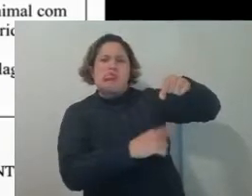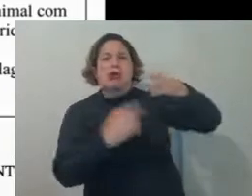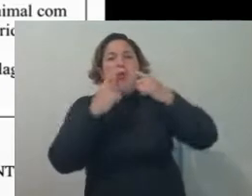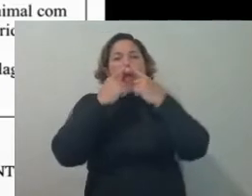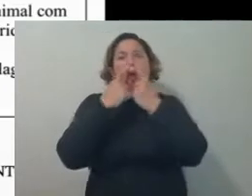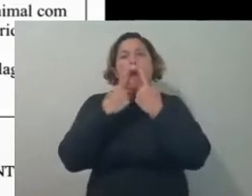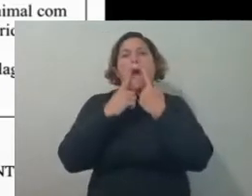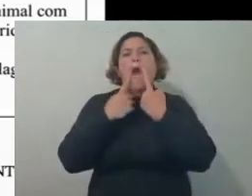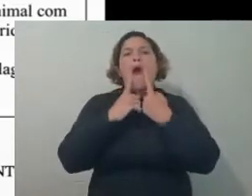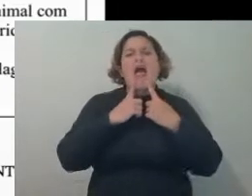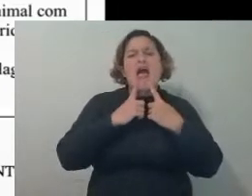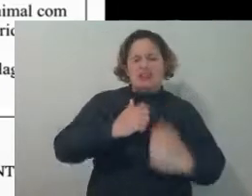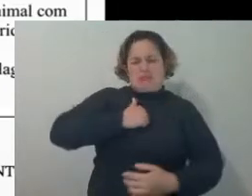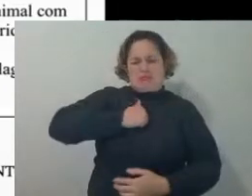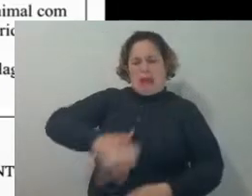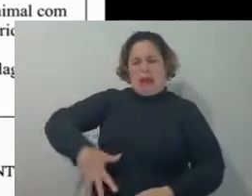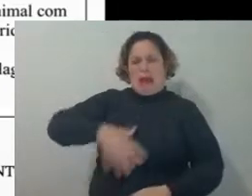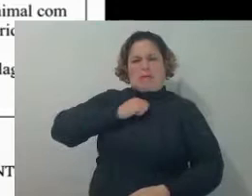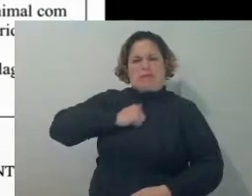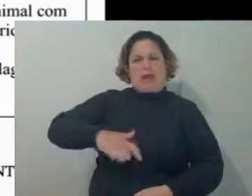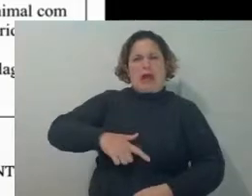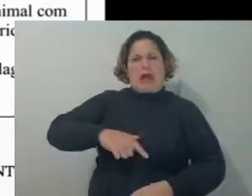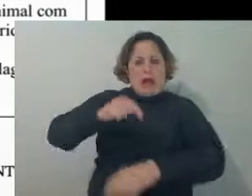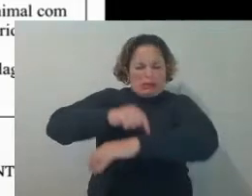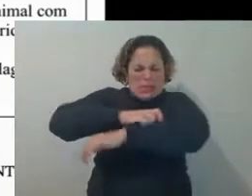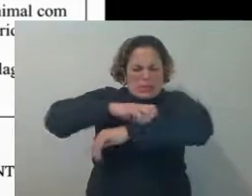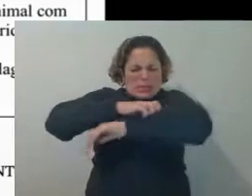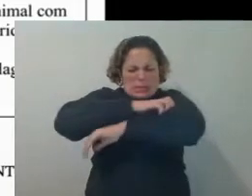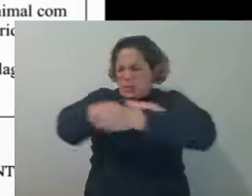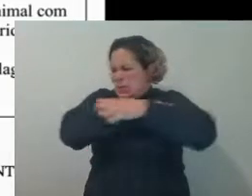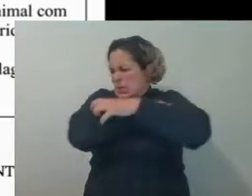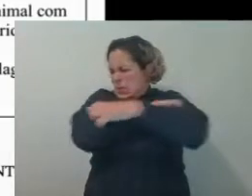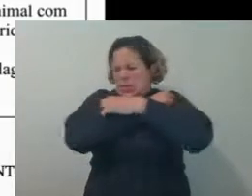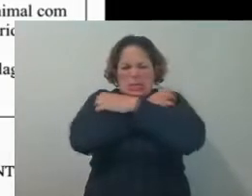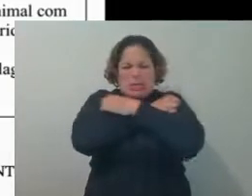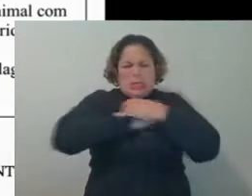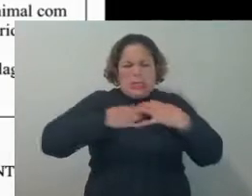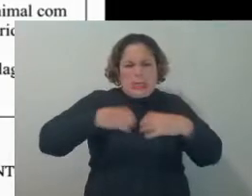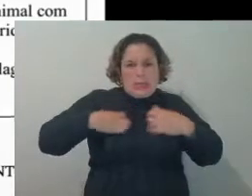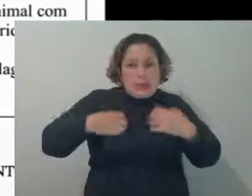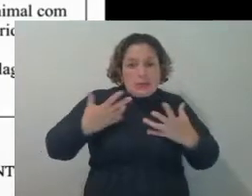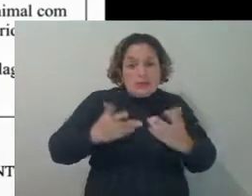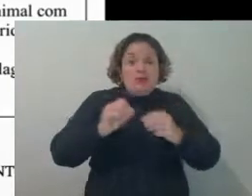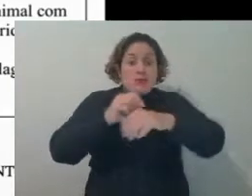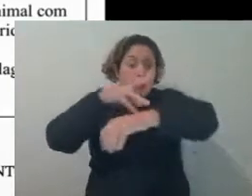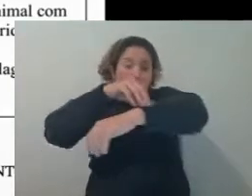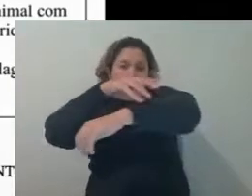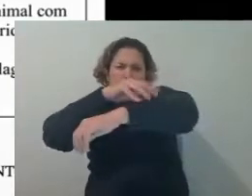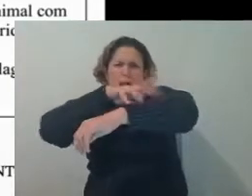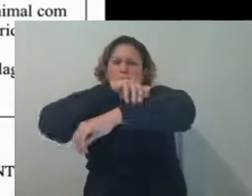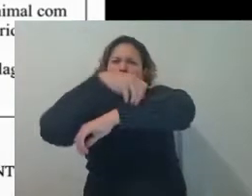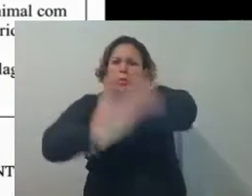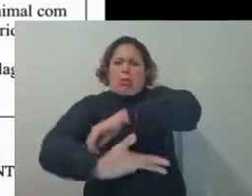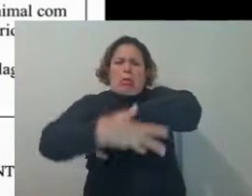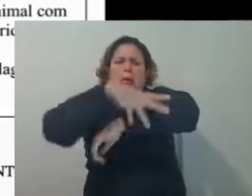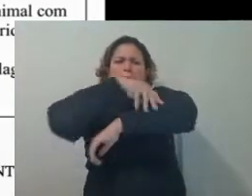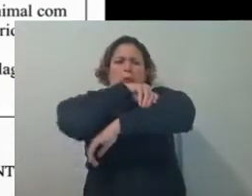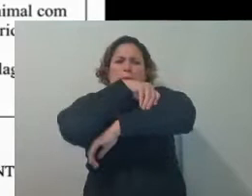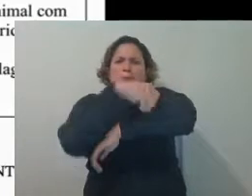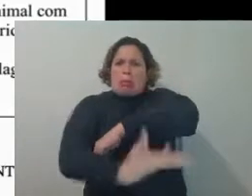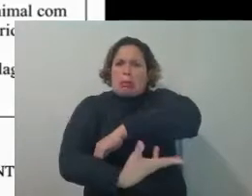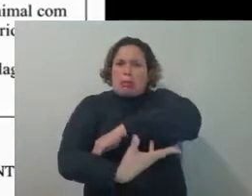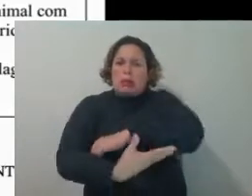diarreia, infestação de pulgas ou carrapatos, qual que é a condição de pelagem desse animal, se